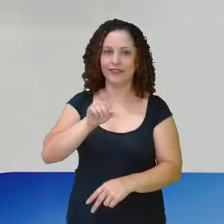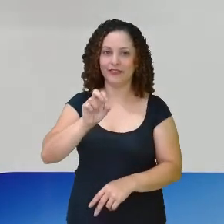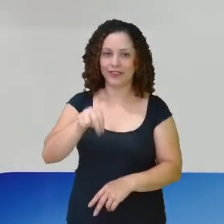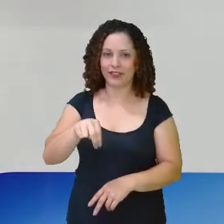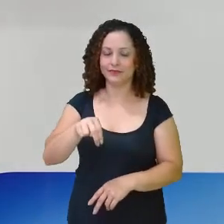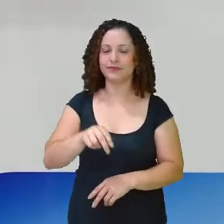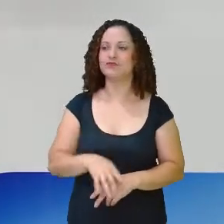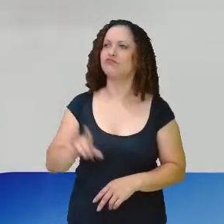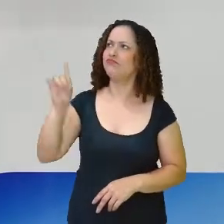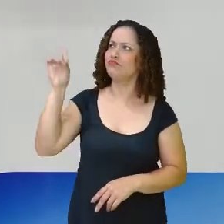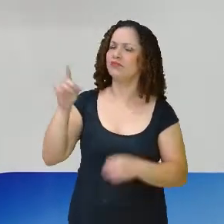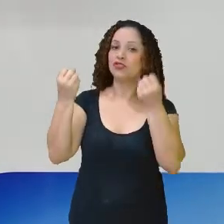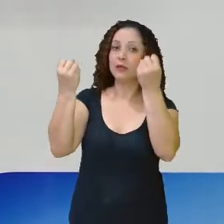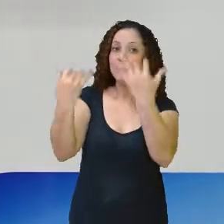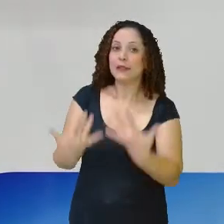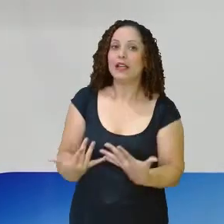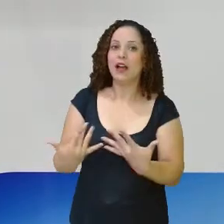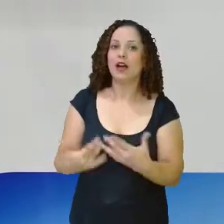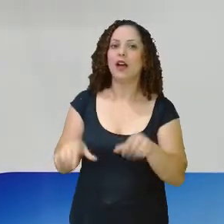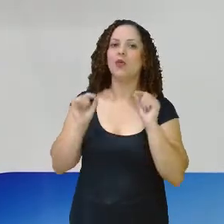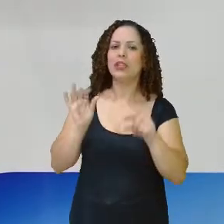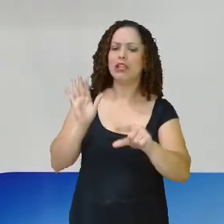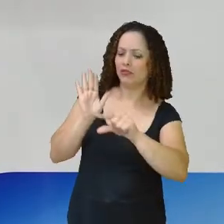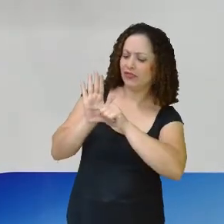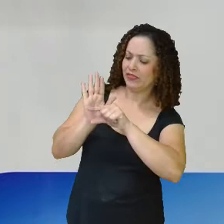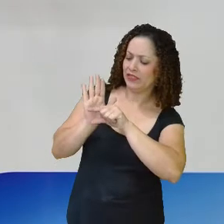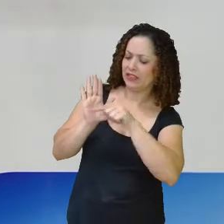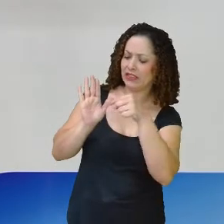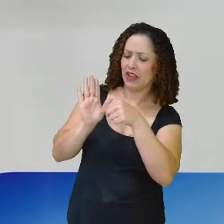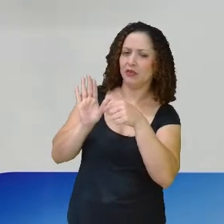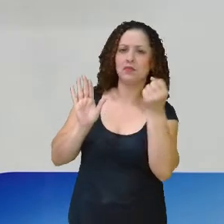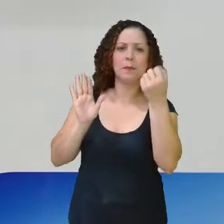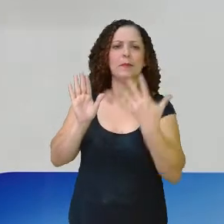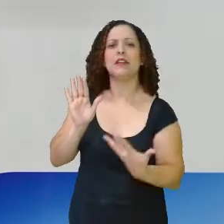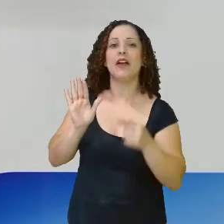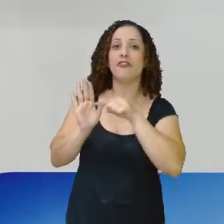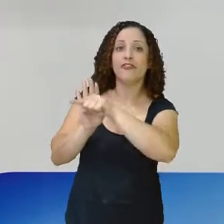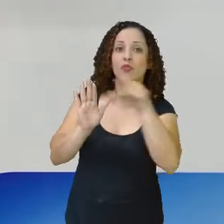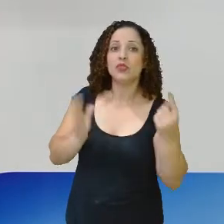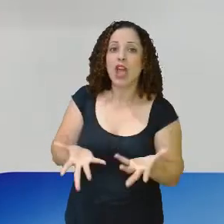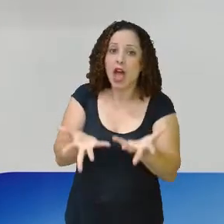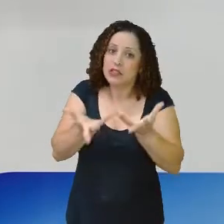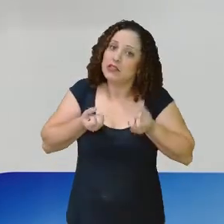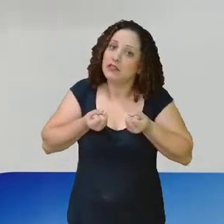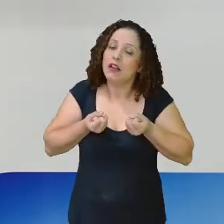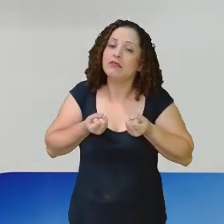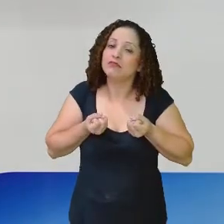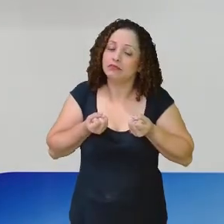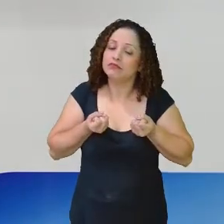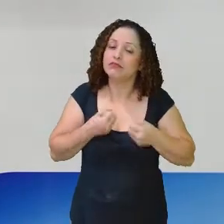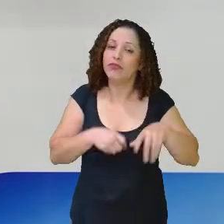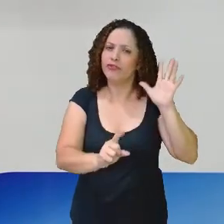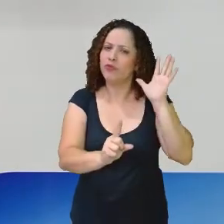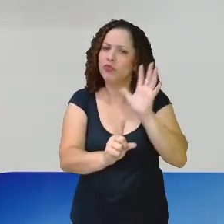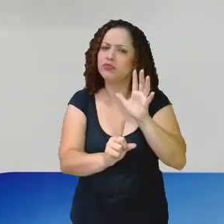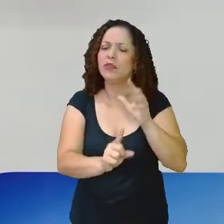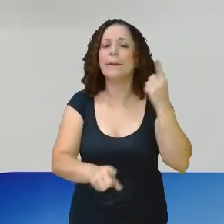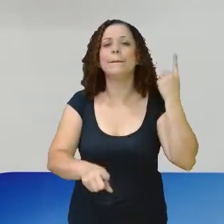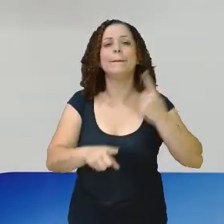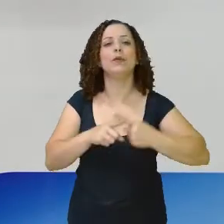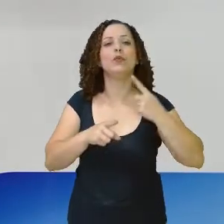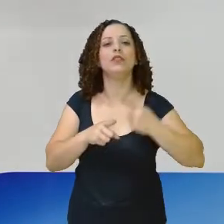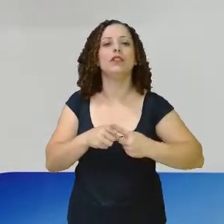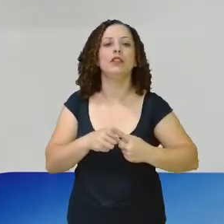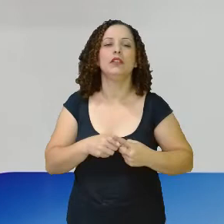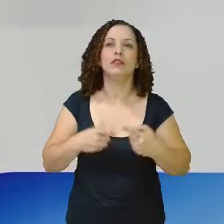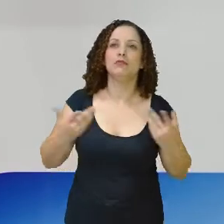tentando justificar, no finalzinho, eu estou tentando justificar porque você tem que aceitar o que eu estou falando para você. Olha, sabe por quê?